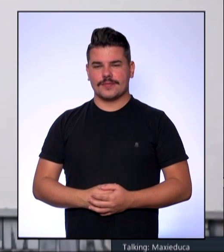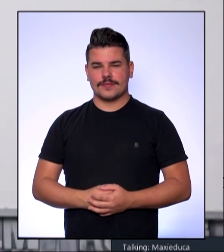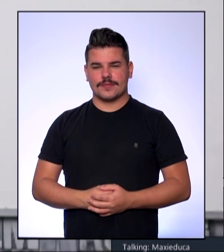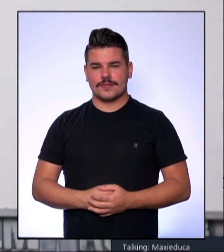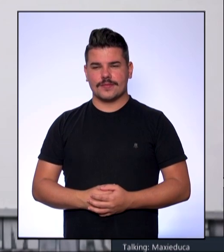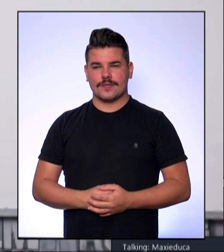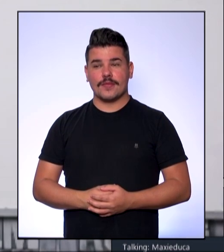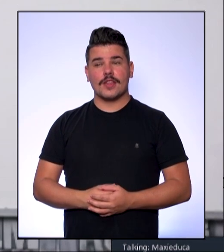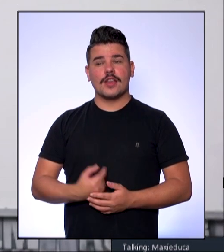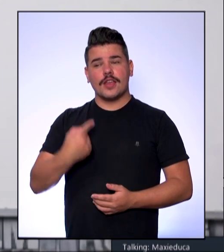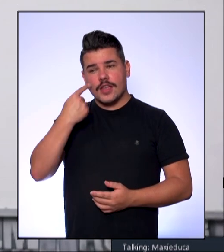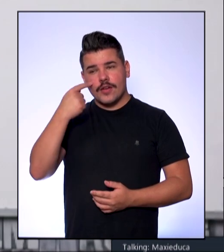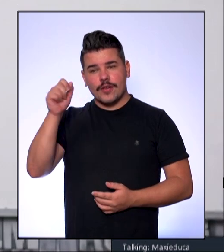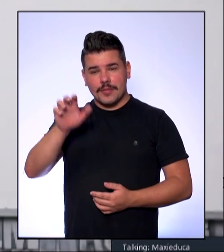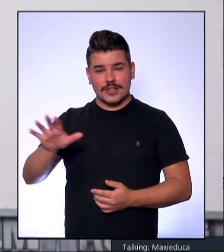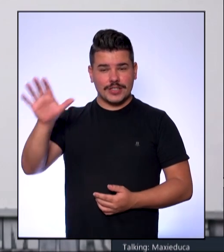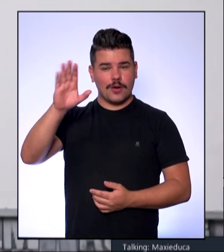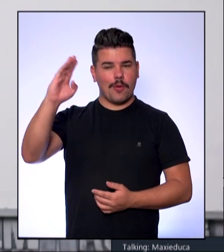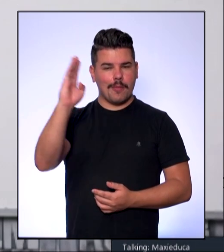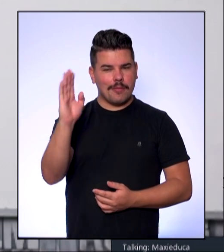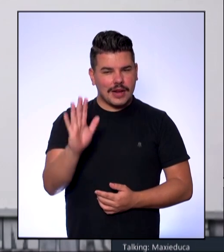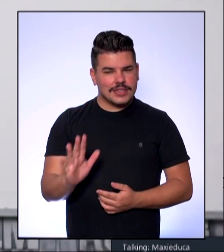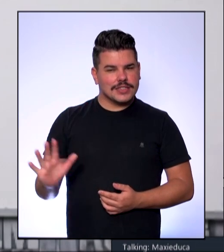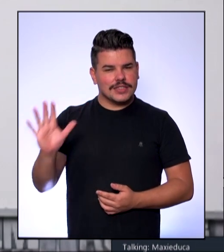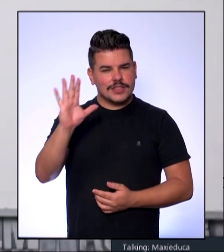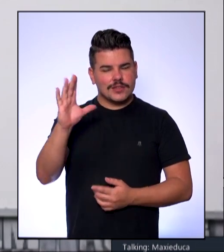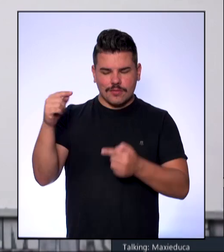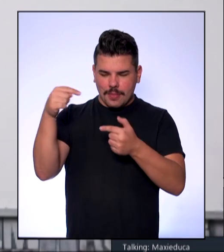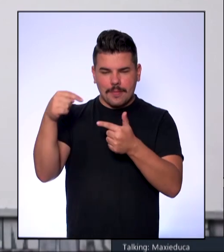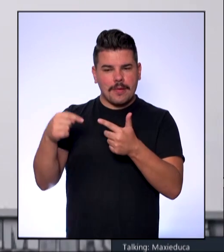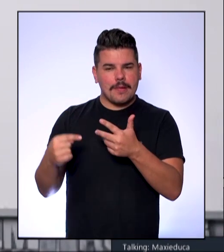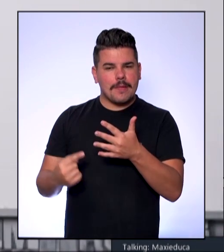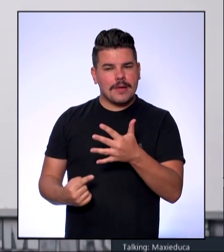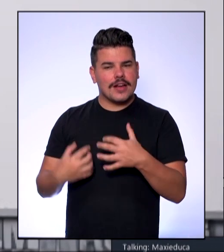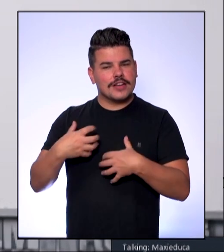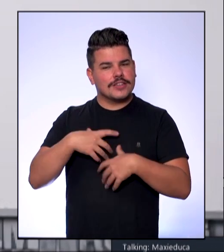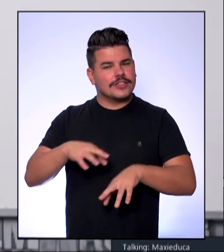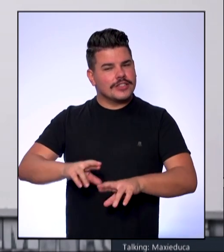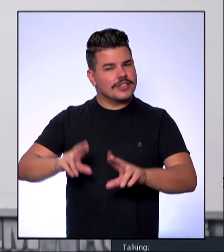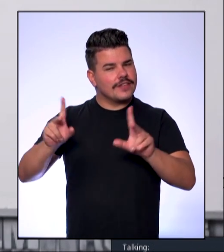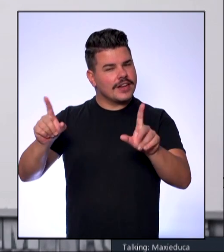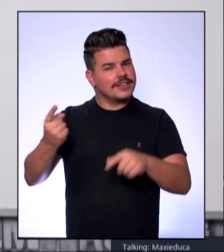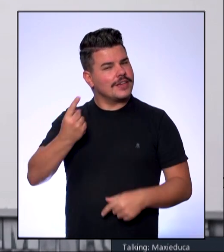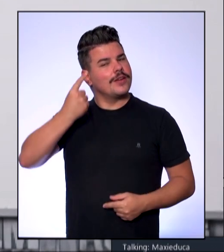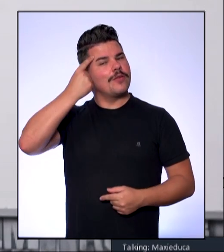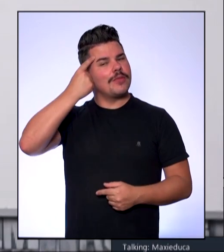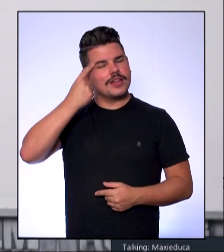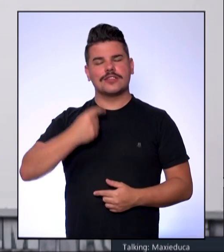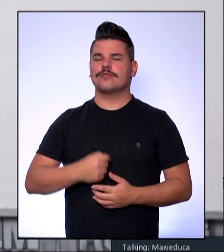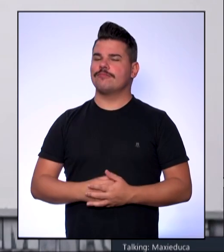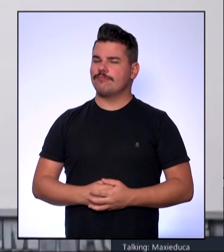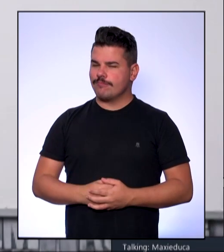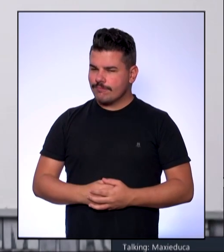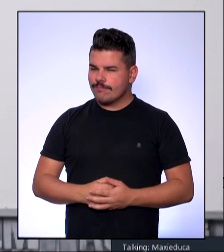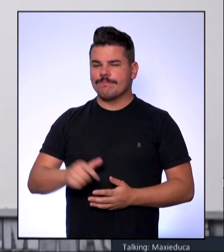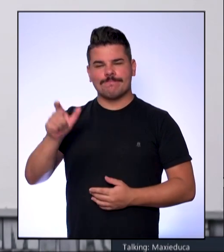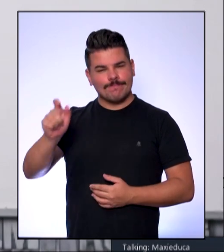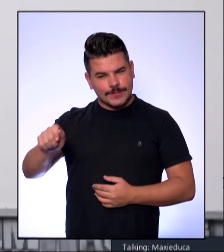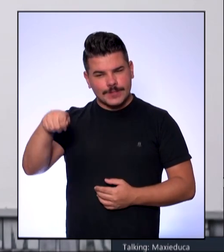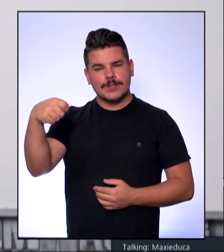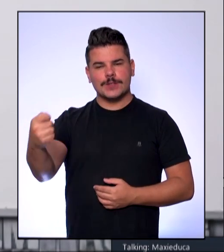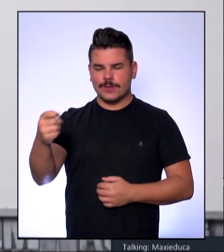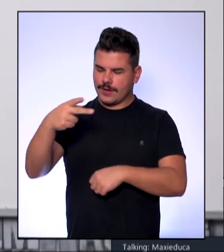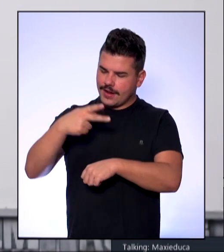Quando eu olho para o Brasil, neste formato de várias tribos, eu penso, é um país que